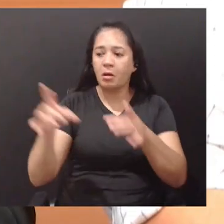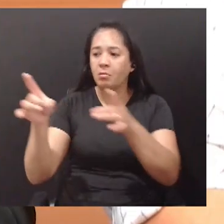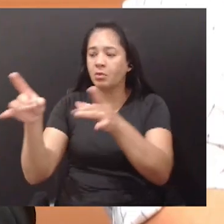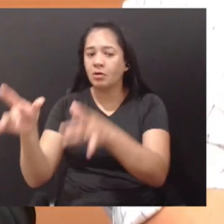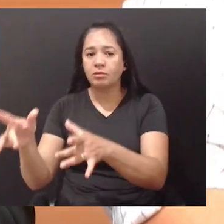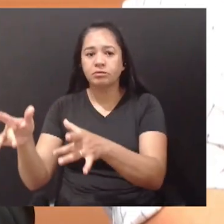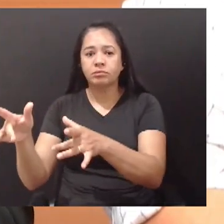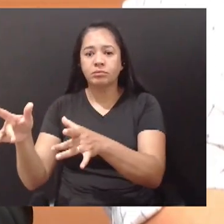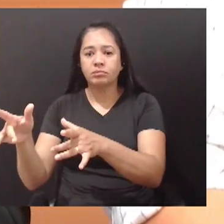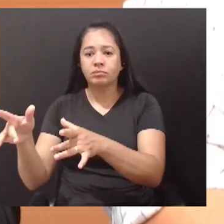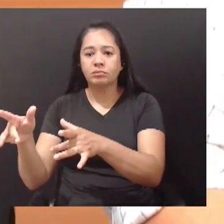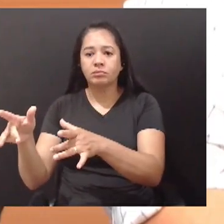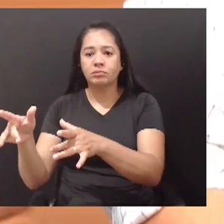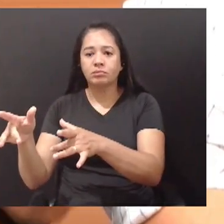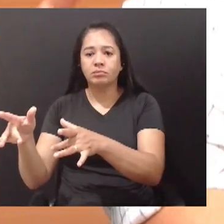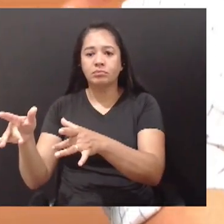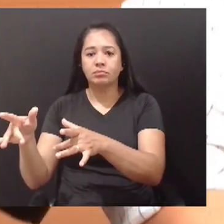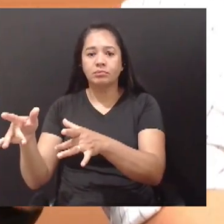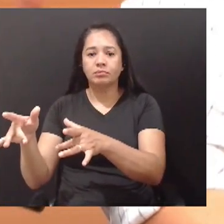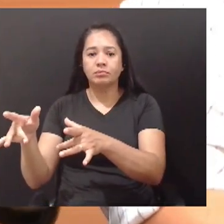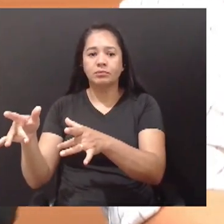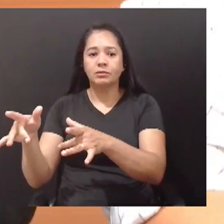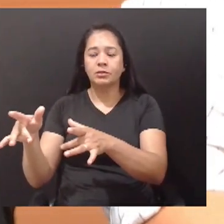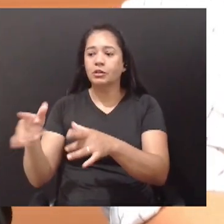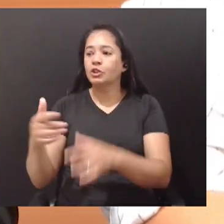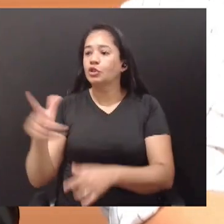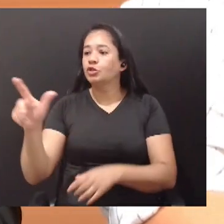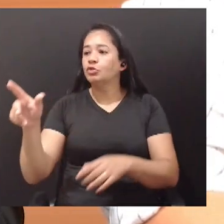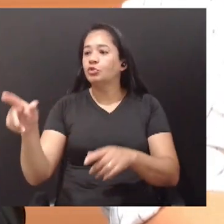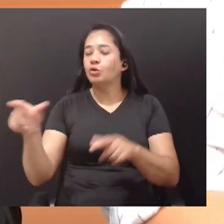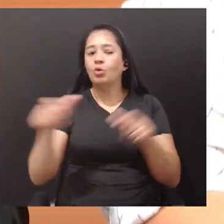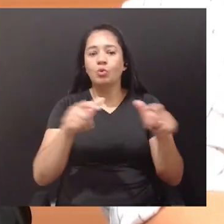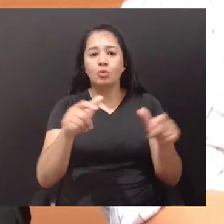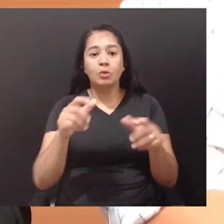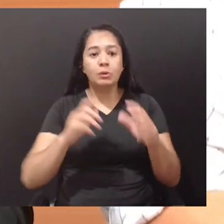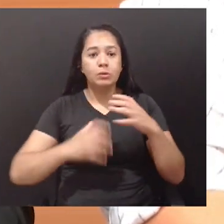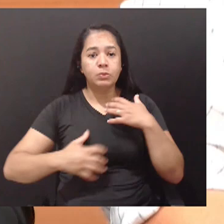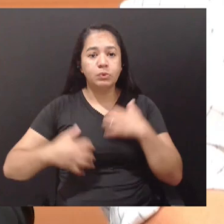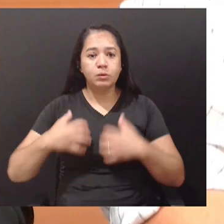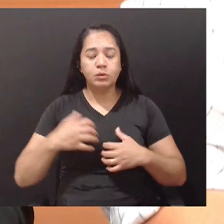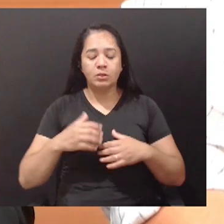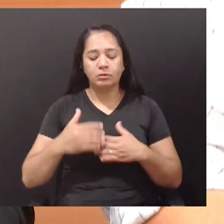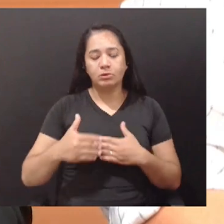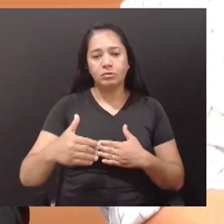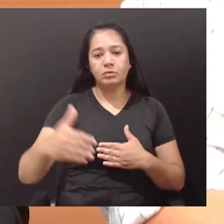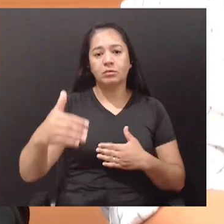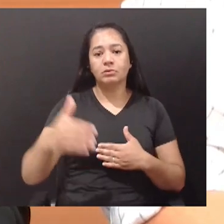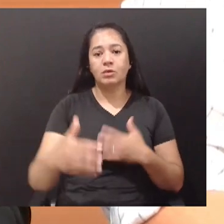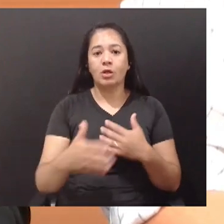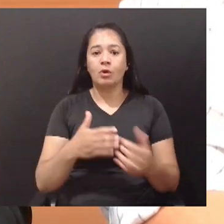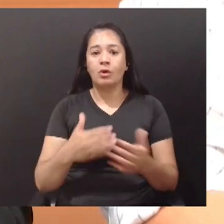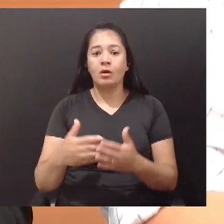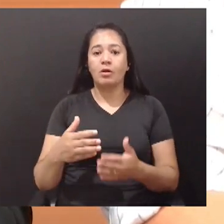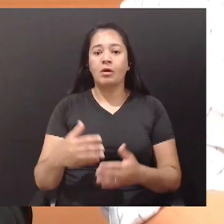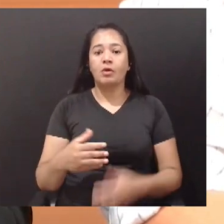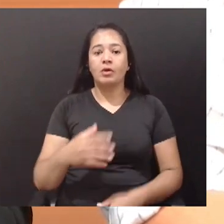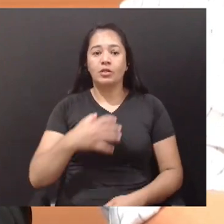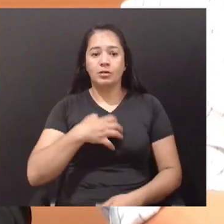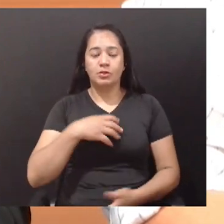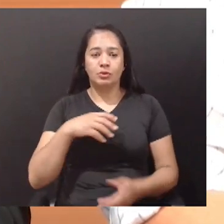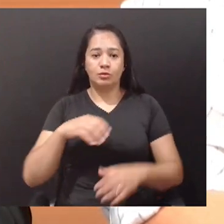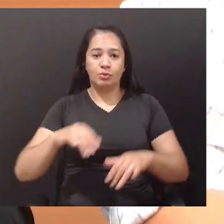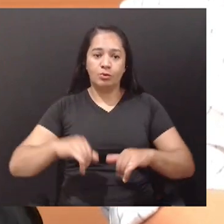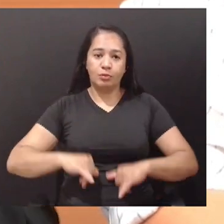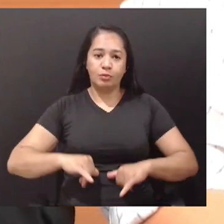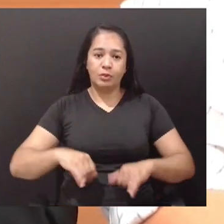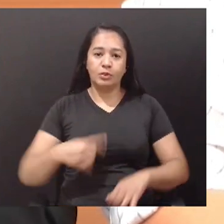está estrangeiro, desesperado, né? E assim por diante, qualquer realidade de sofrimento, que a gente